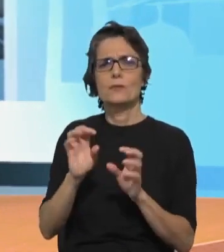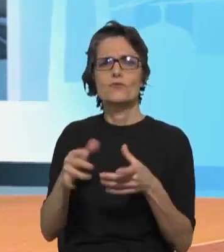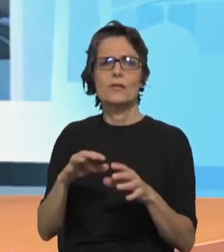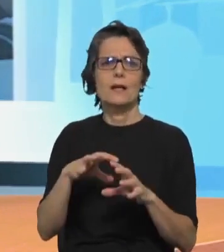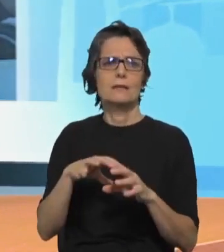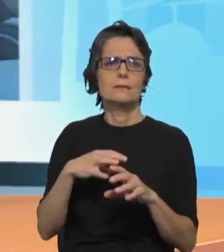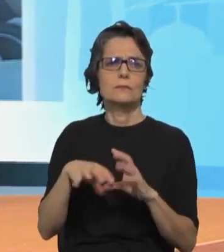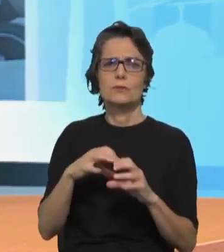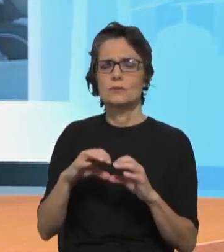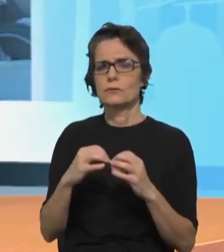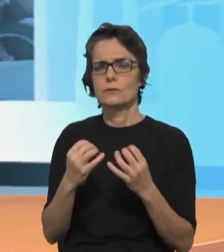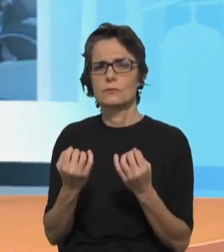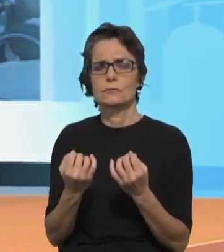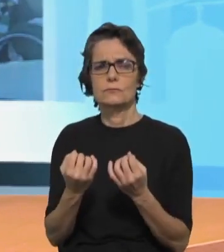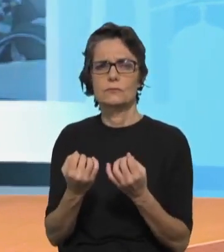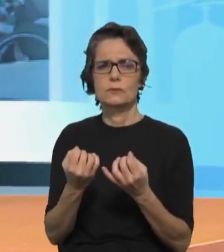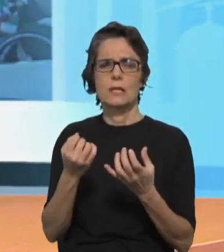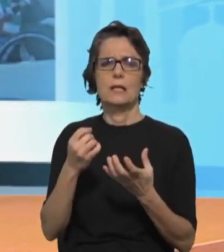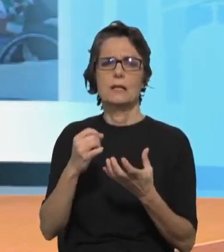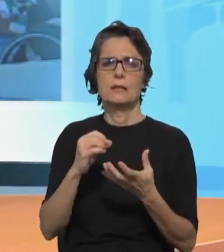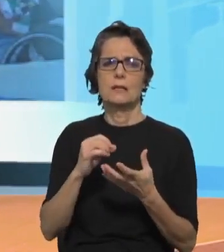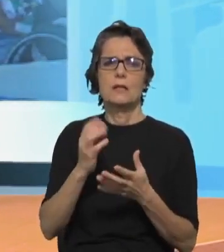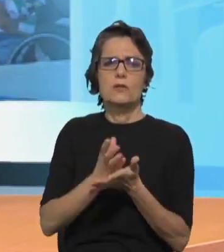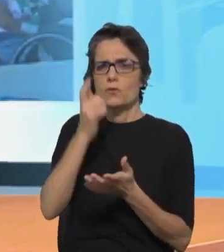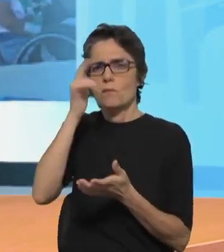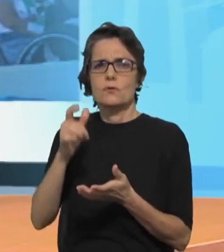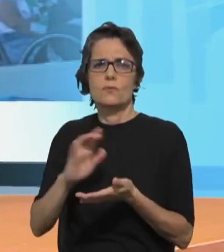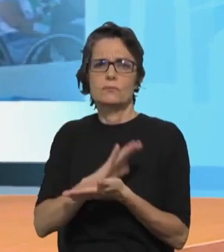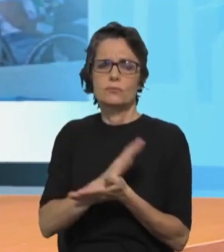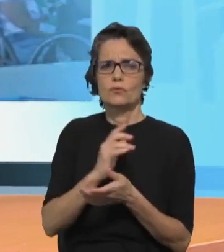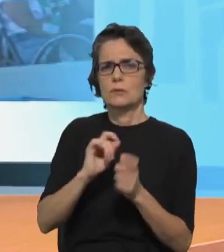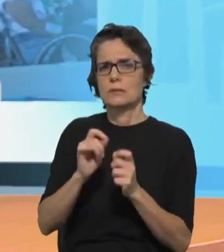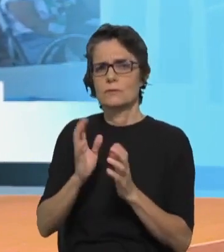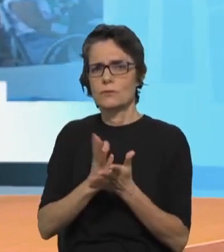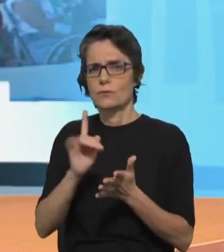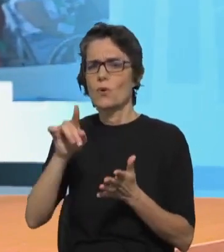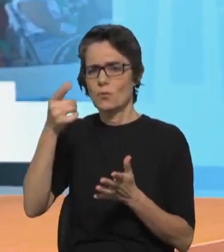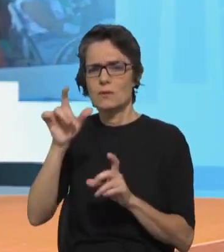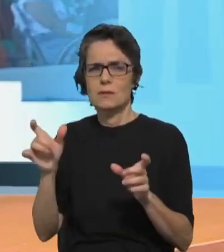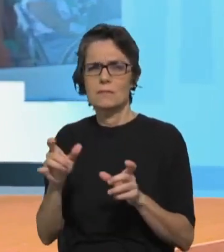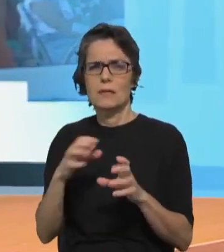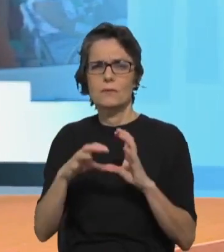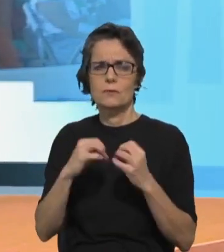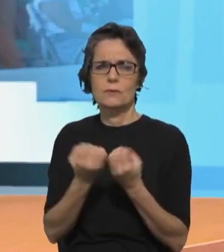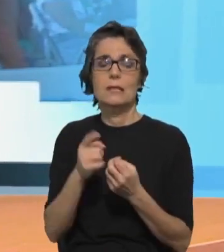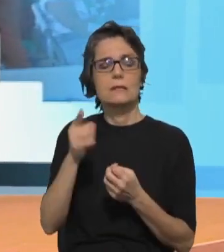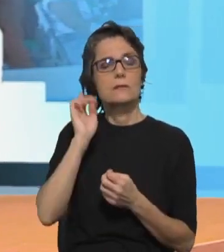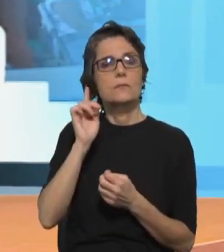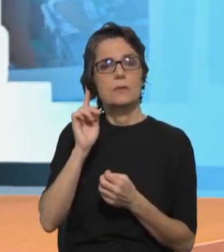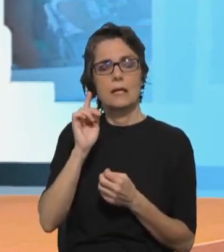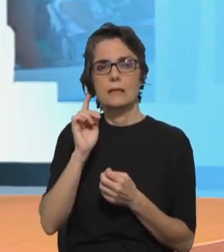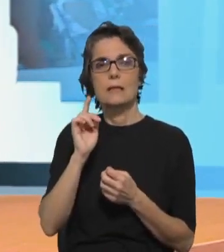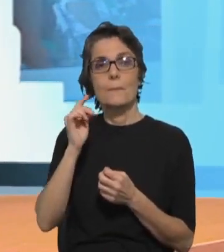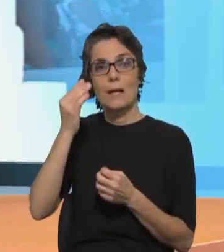só o jornalismo e os jornalistas, têm um papel muito importante na construção e na reconstrução da nossa memória coletiva.